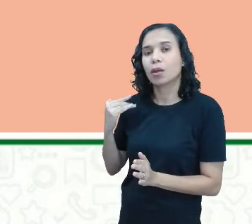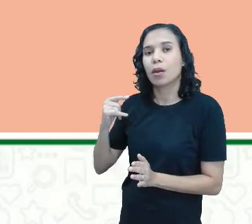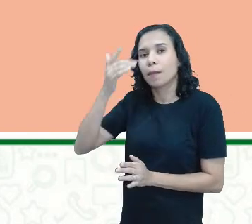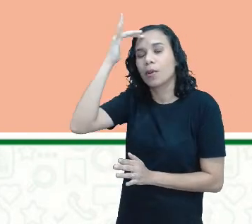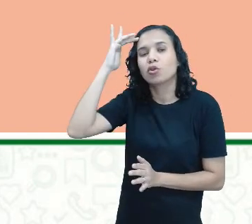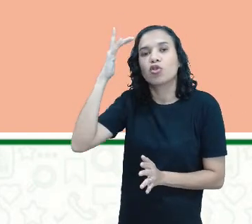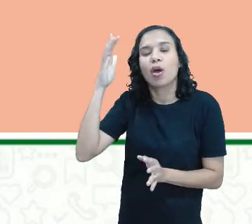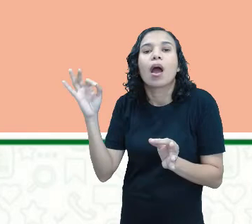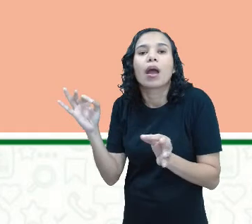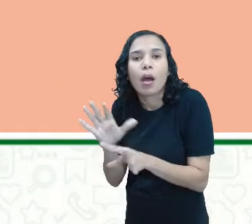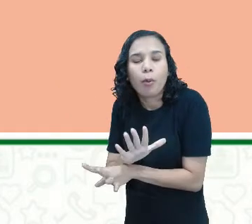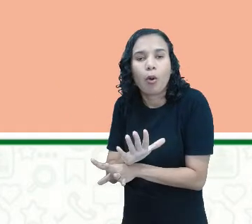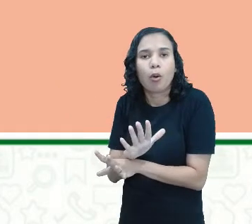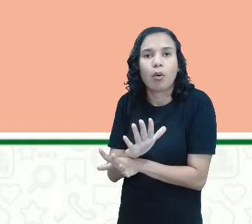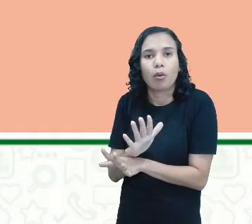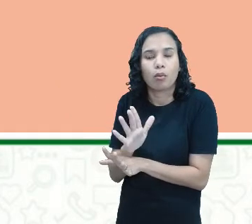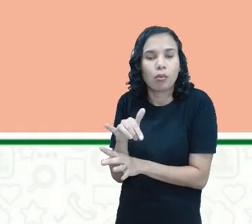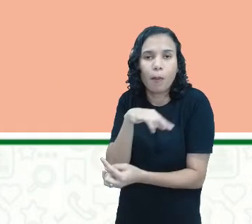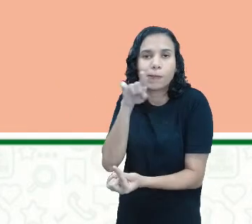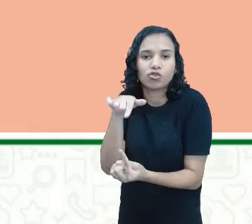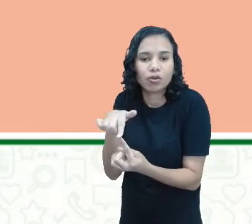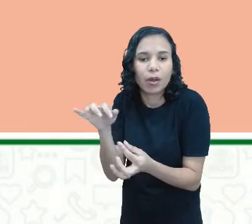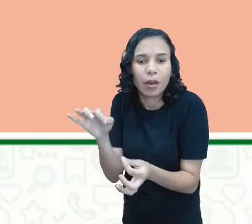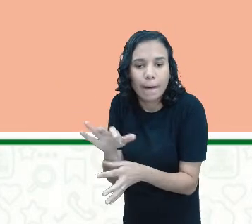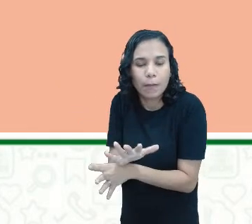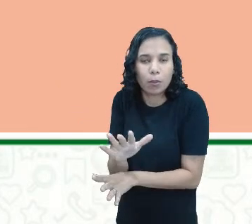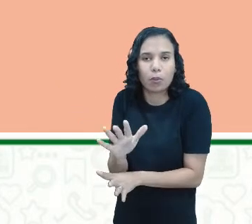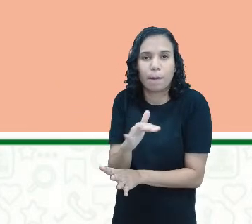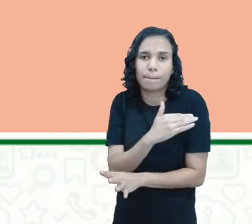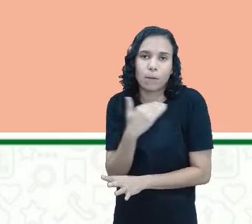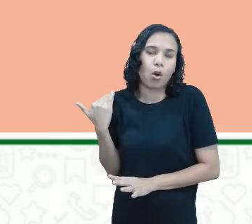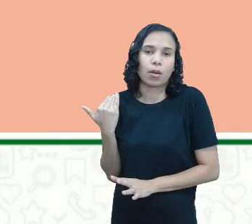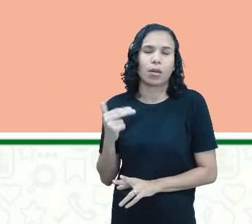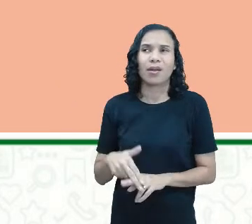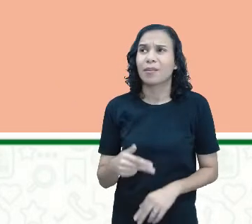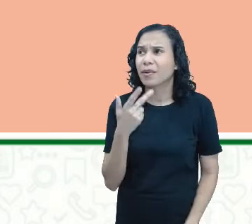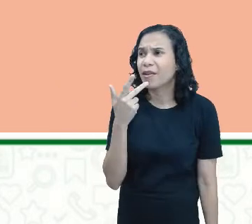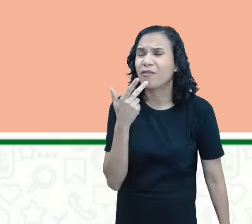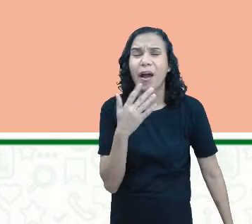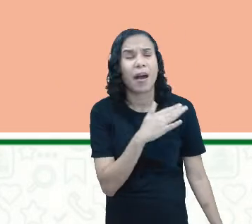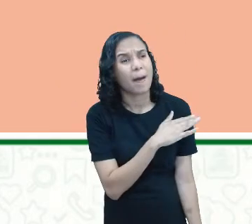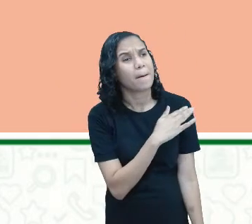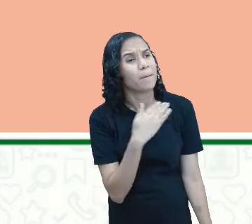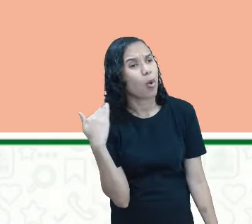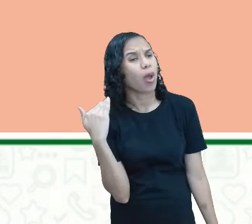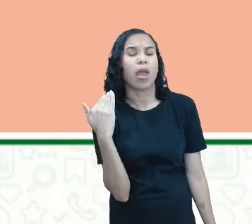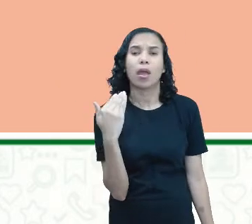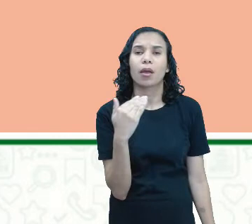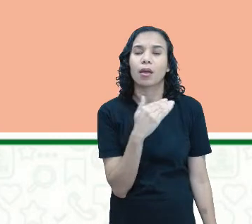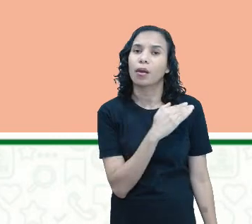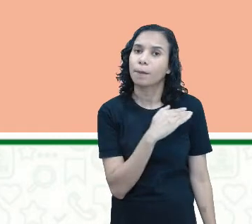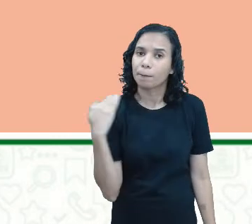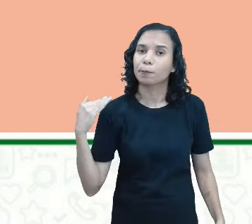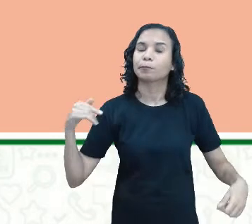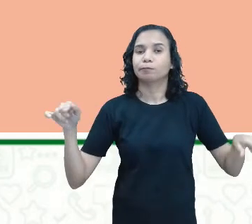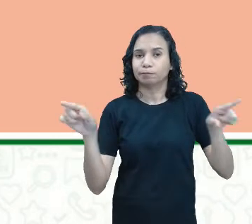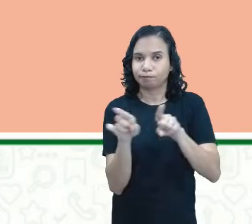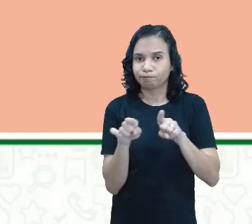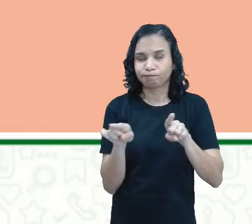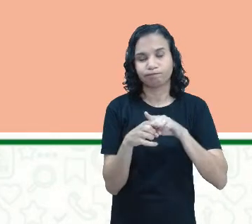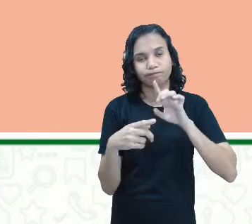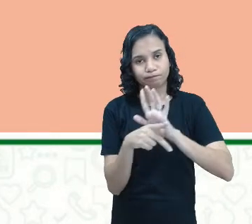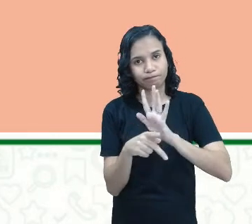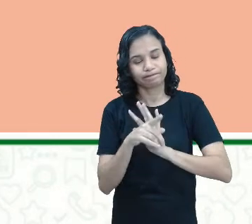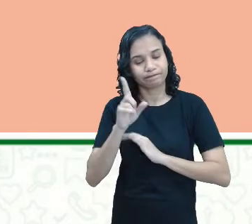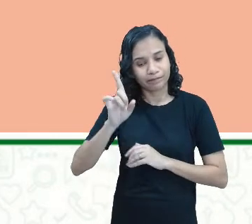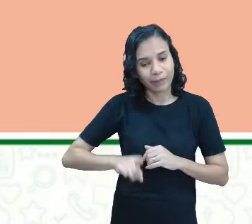encerra. Nós cumprimos a nossa missão aqui. Então, professora, por que está falando de morte? Por quê? Porque essa fase, né,